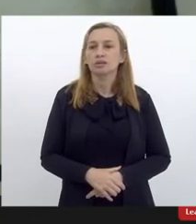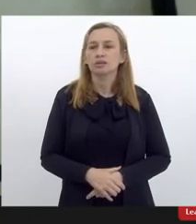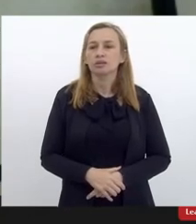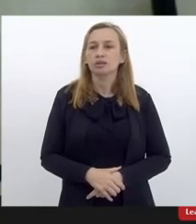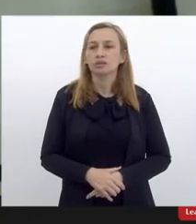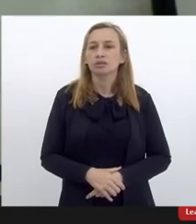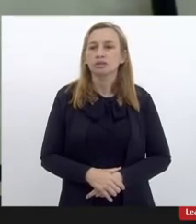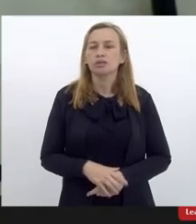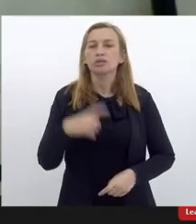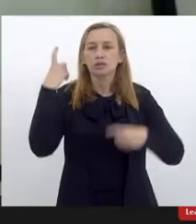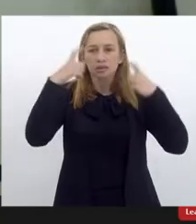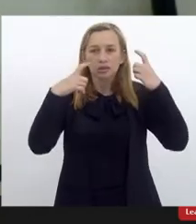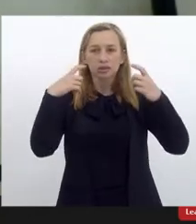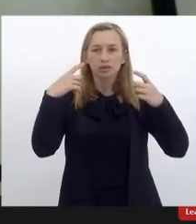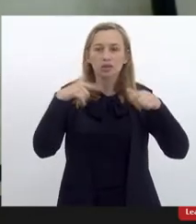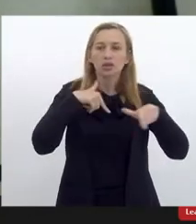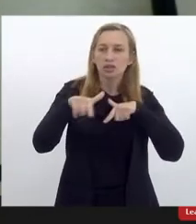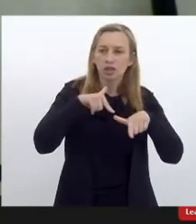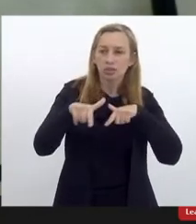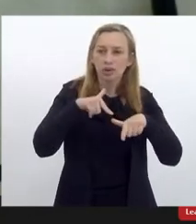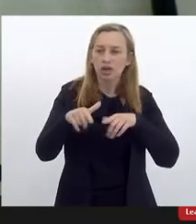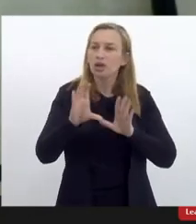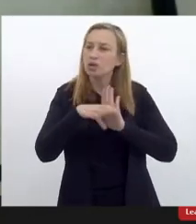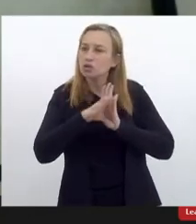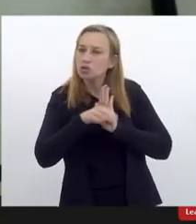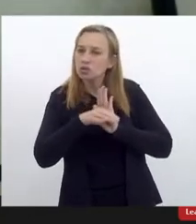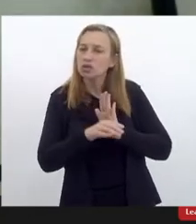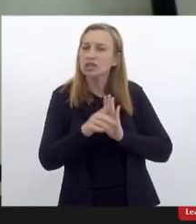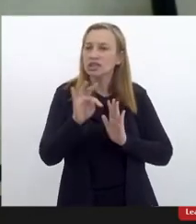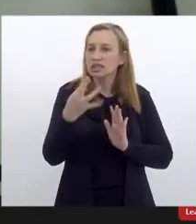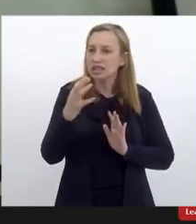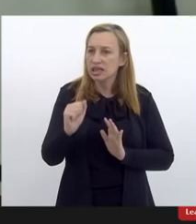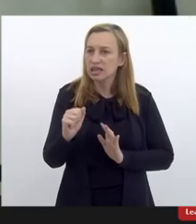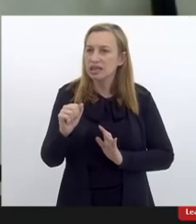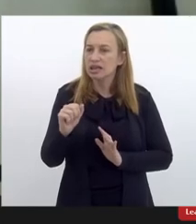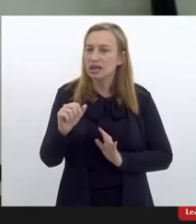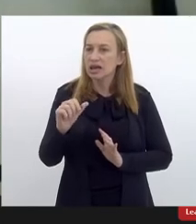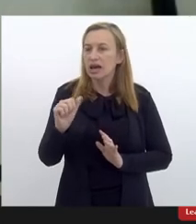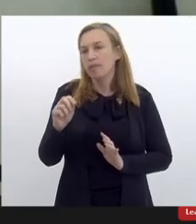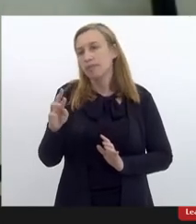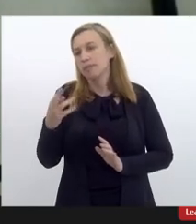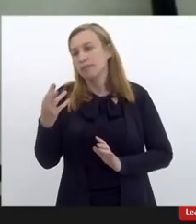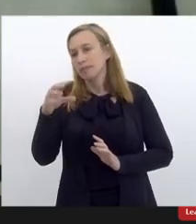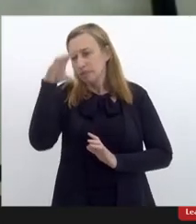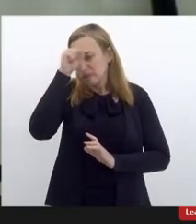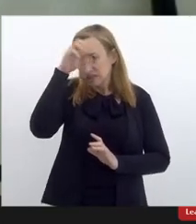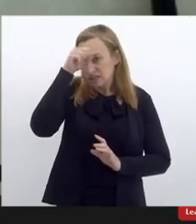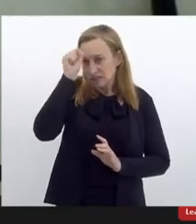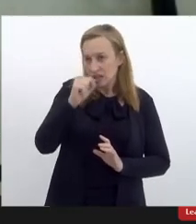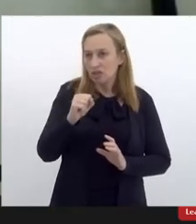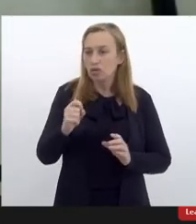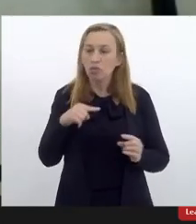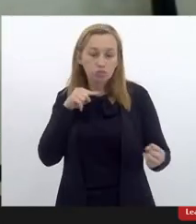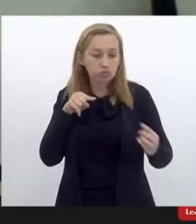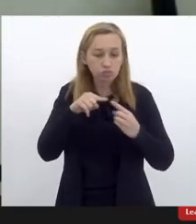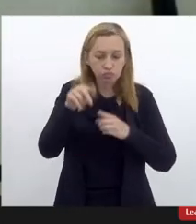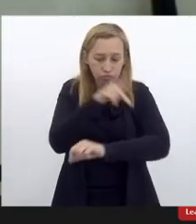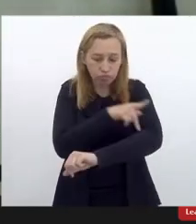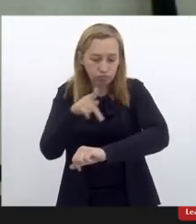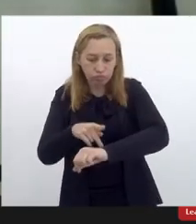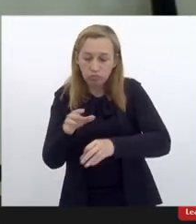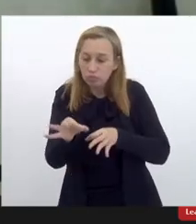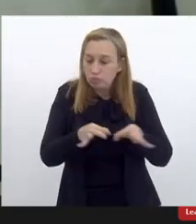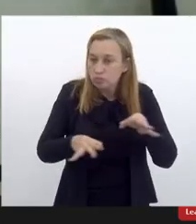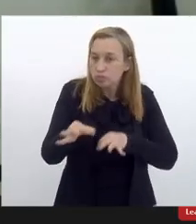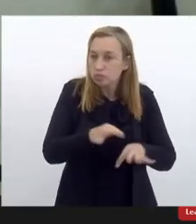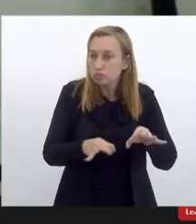A gente trabalhou com o conceito de trilhas de aprendizagem, em cima dos objetivos pedagógicos, montar um